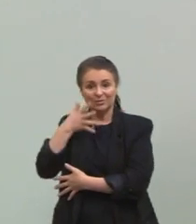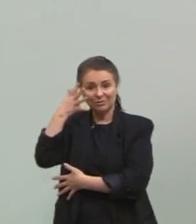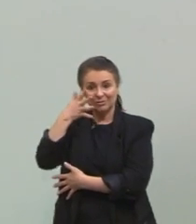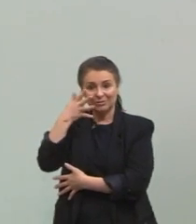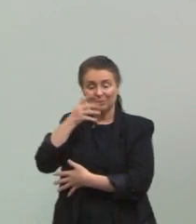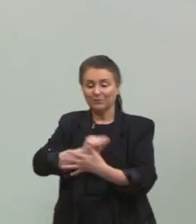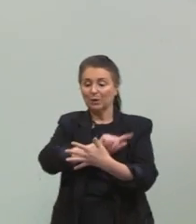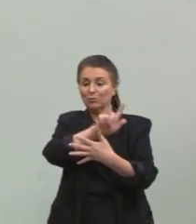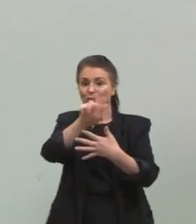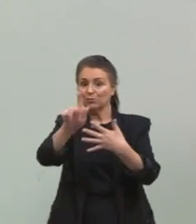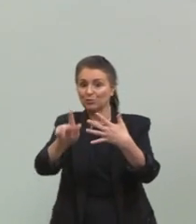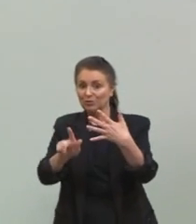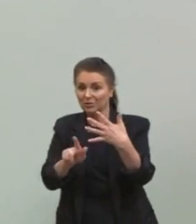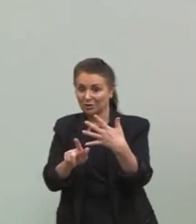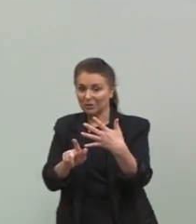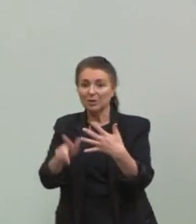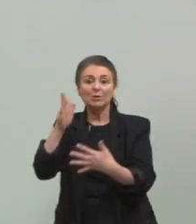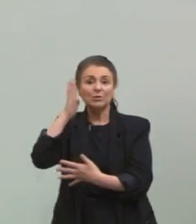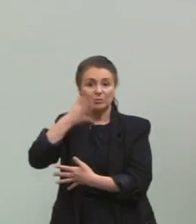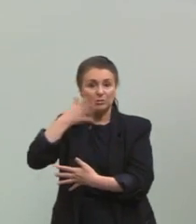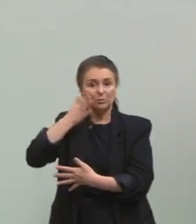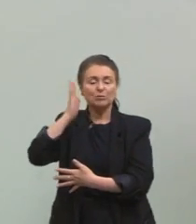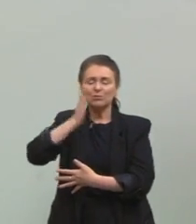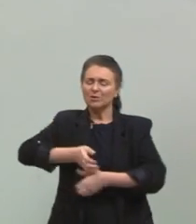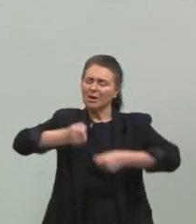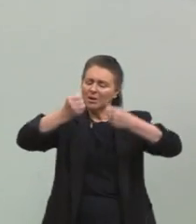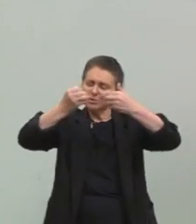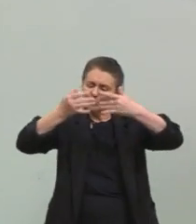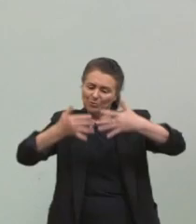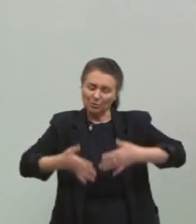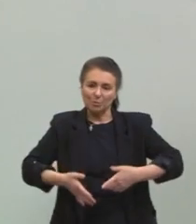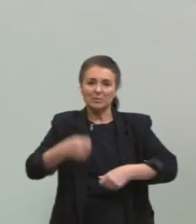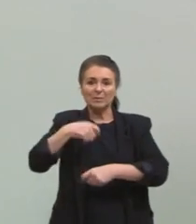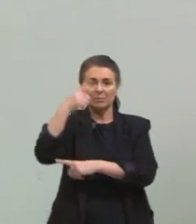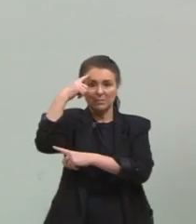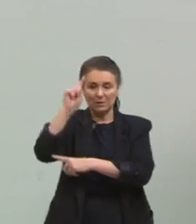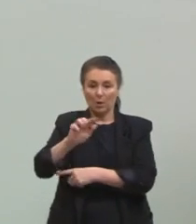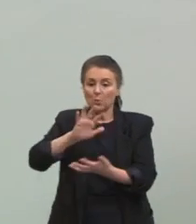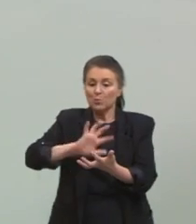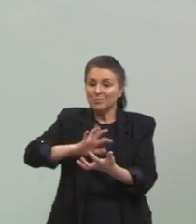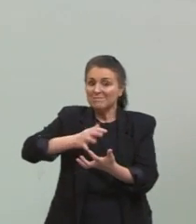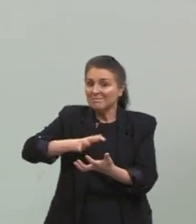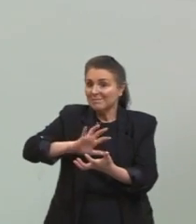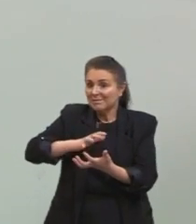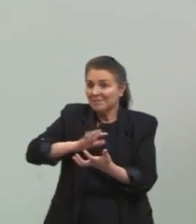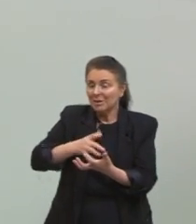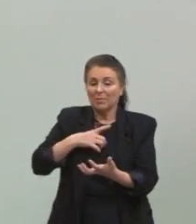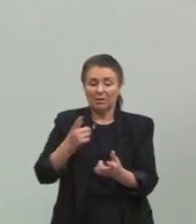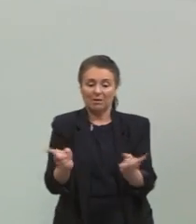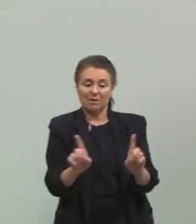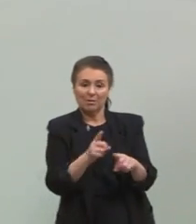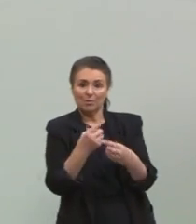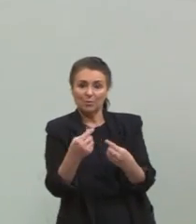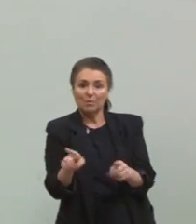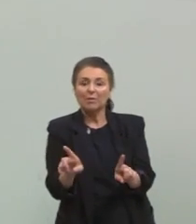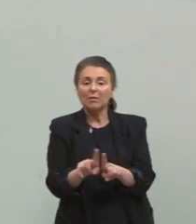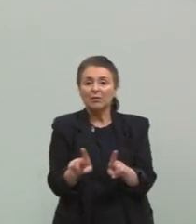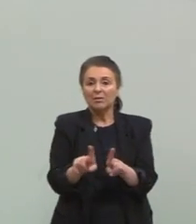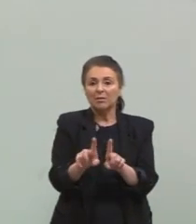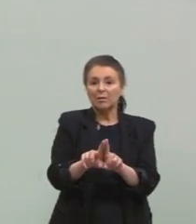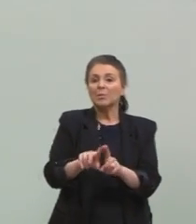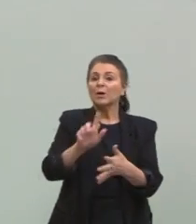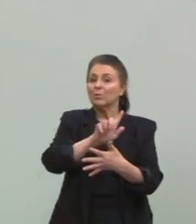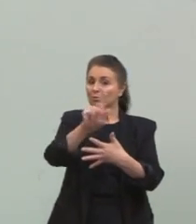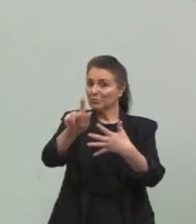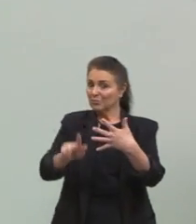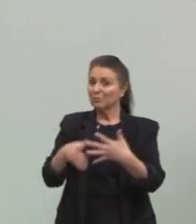de discurso milhares de vezes na nossa aula mas a gente tem que pensar que o samba enquanto uma música né Ele é também aí um gênero